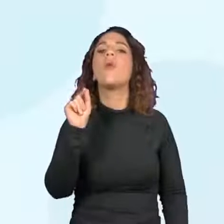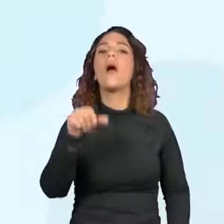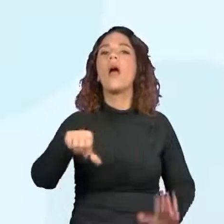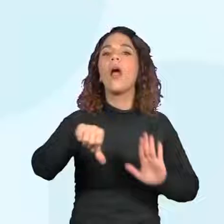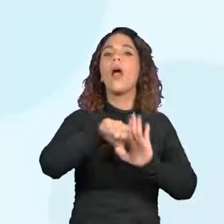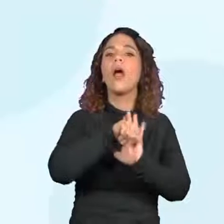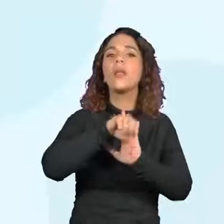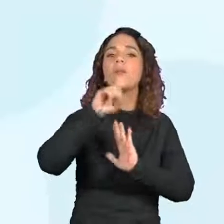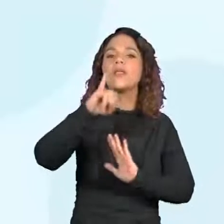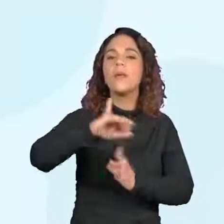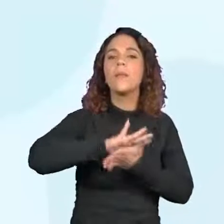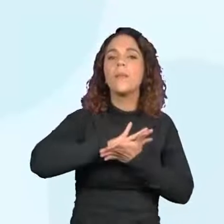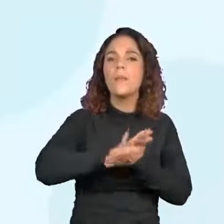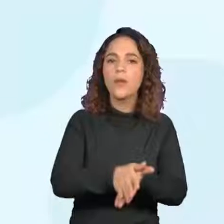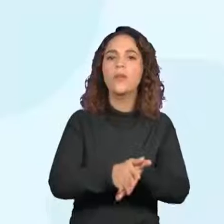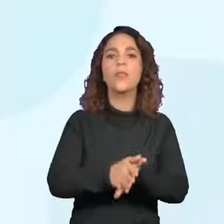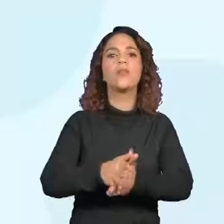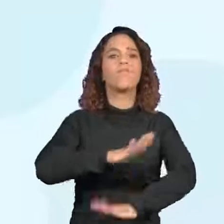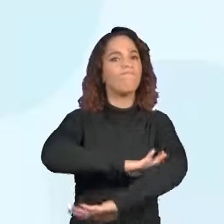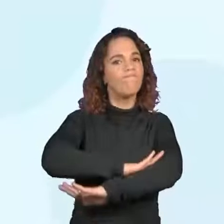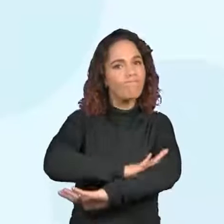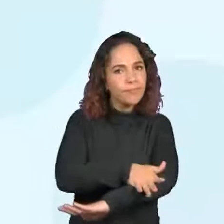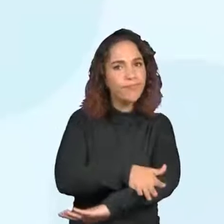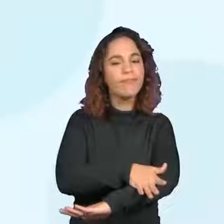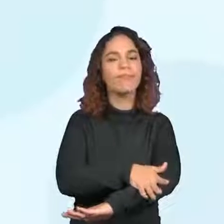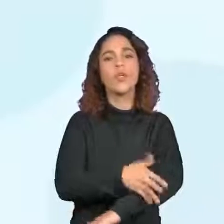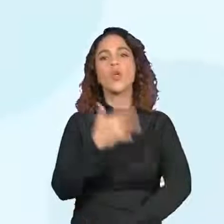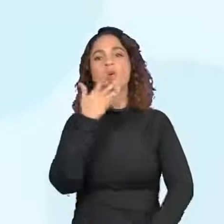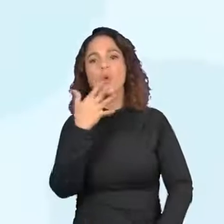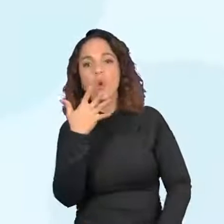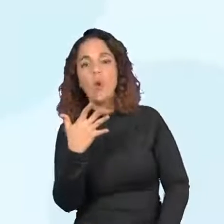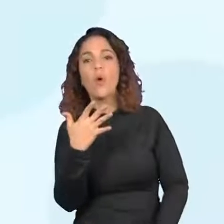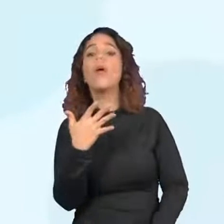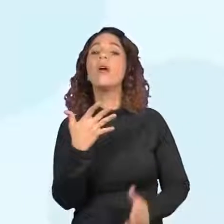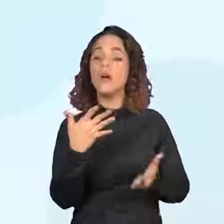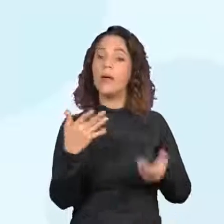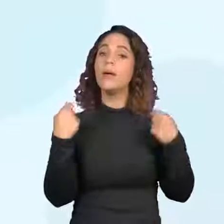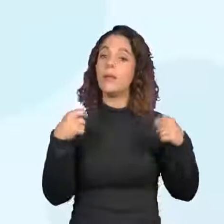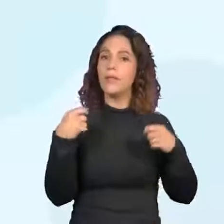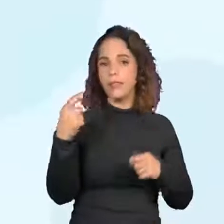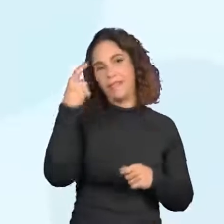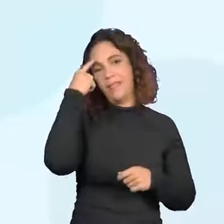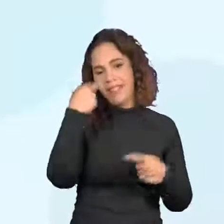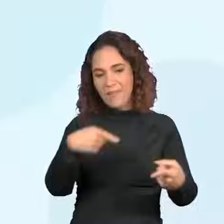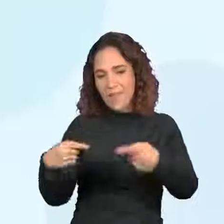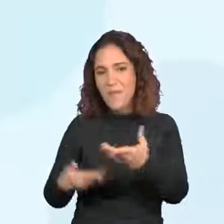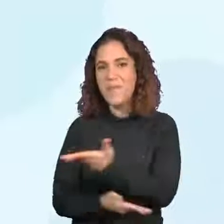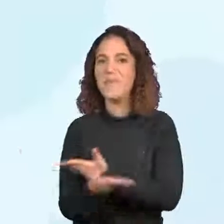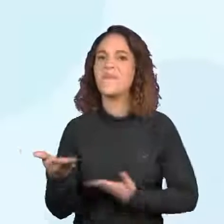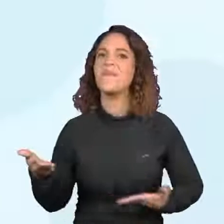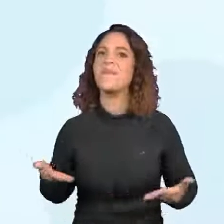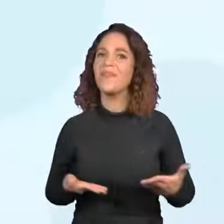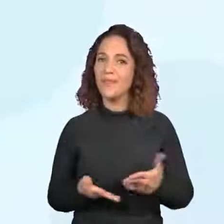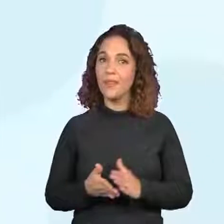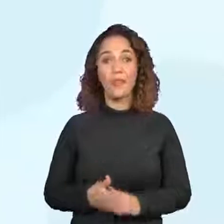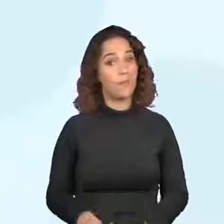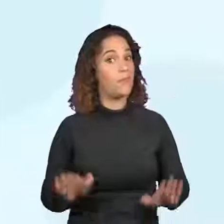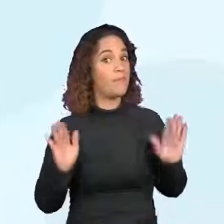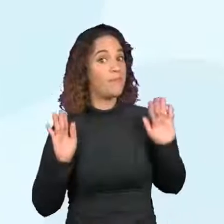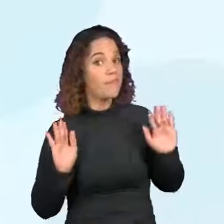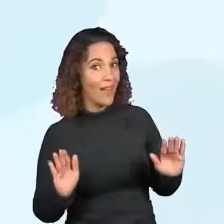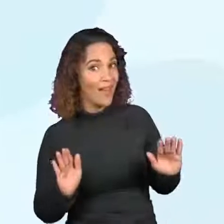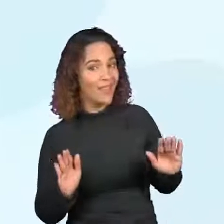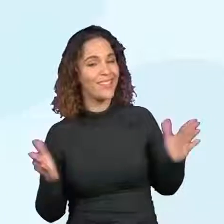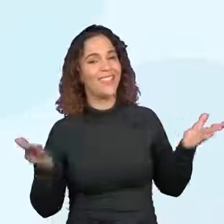de preconceito de raça ou de cor. Isso é um detalhe bem importante para um bom debate. Mas